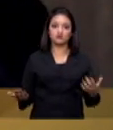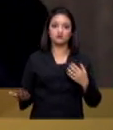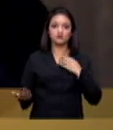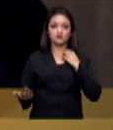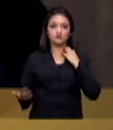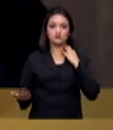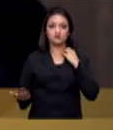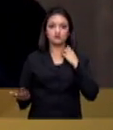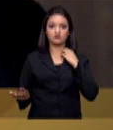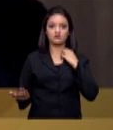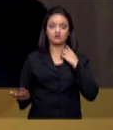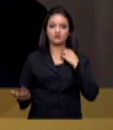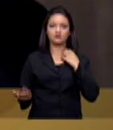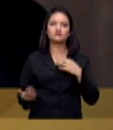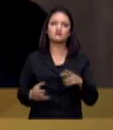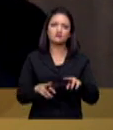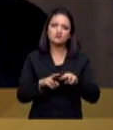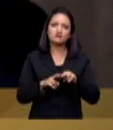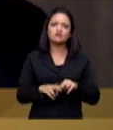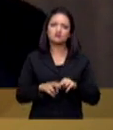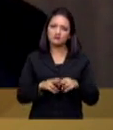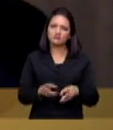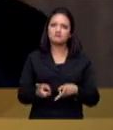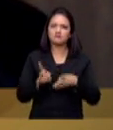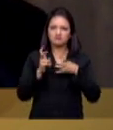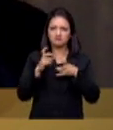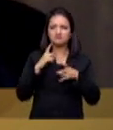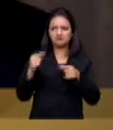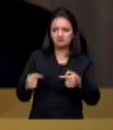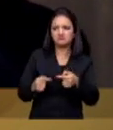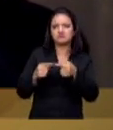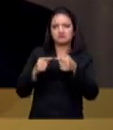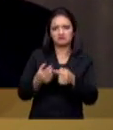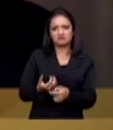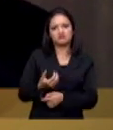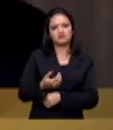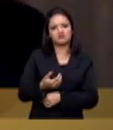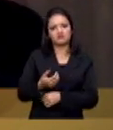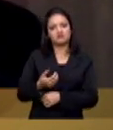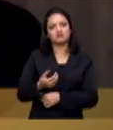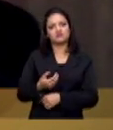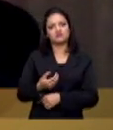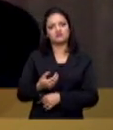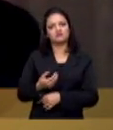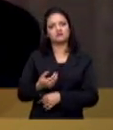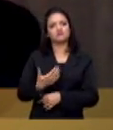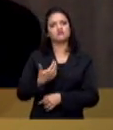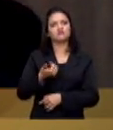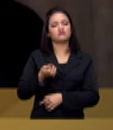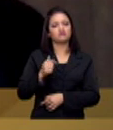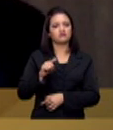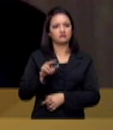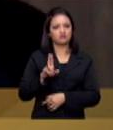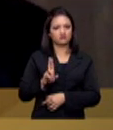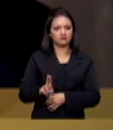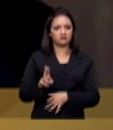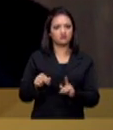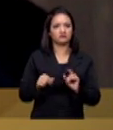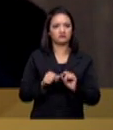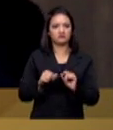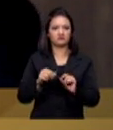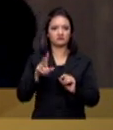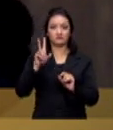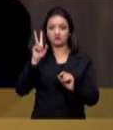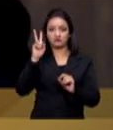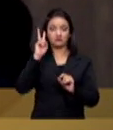de ideias que entendo bastante coerente o que a Advocacia Geral da União, no ponto, trouxe à colação,